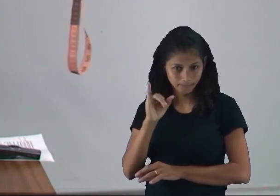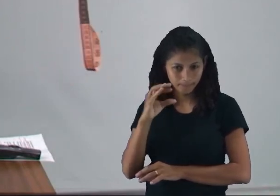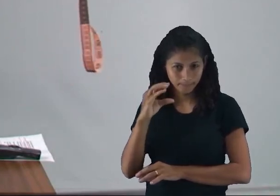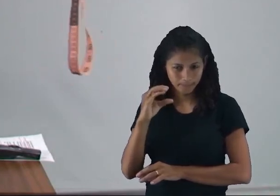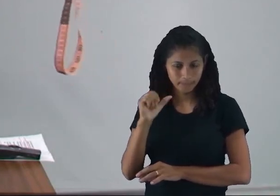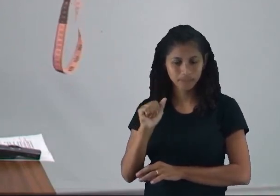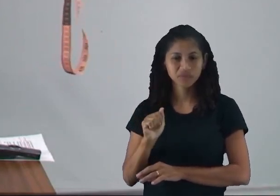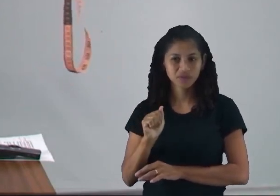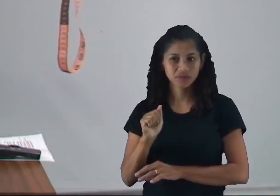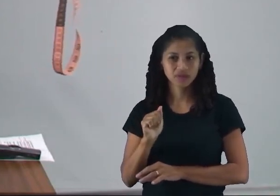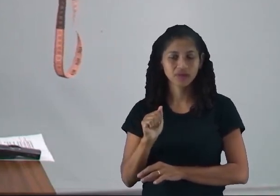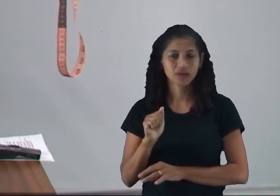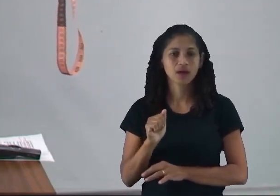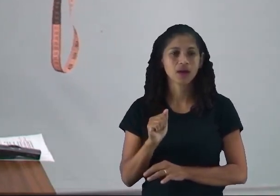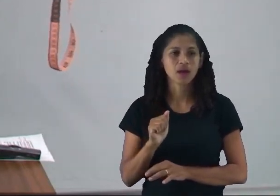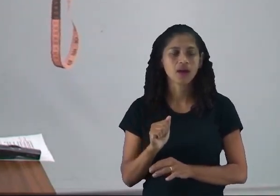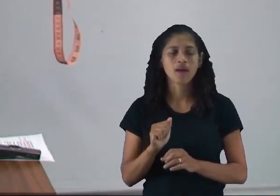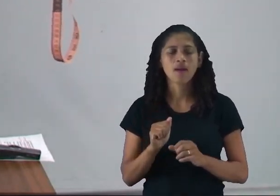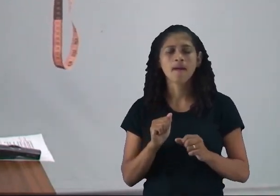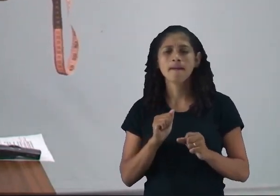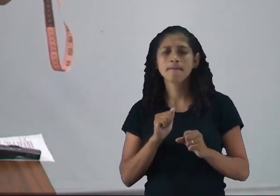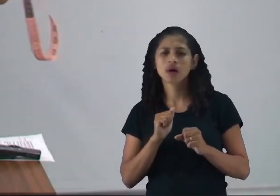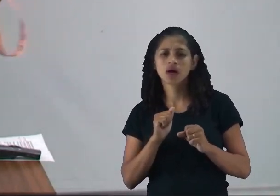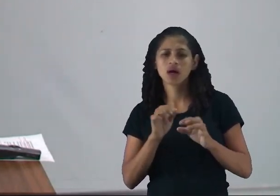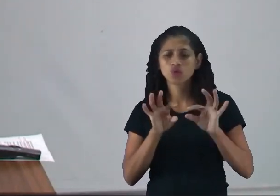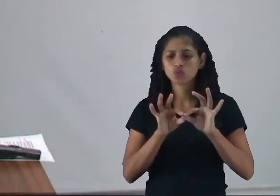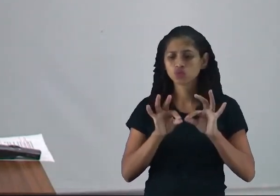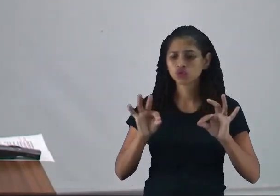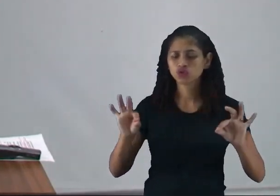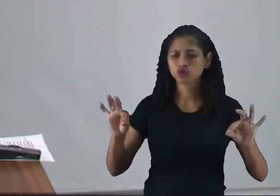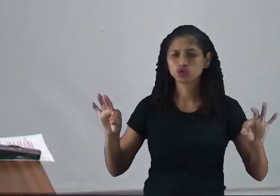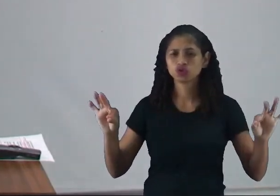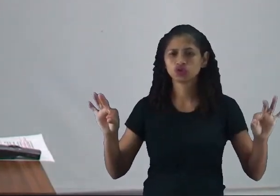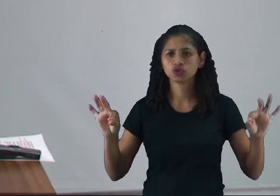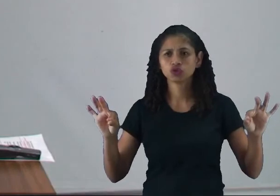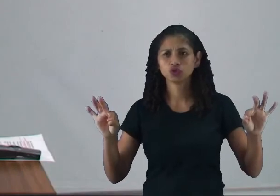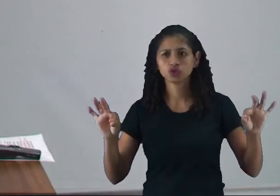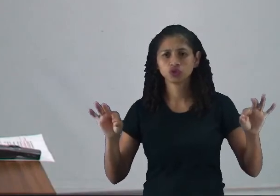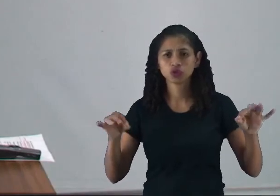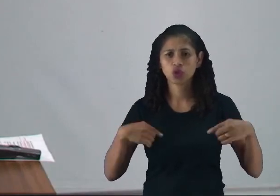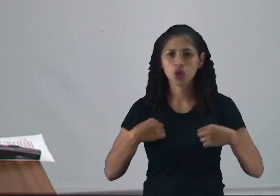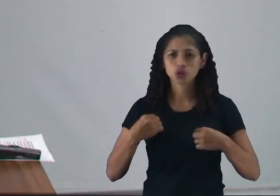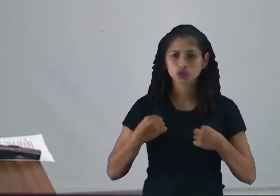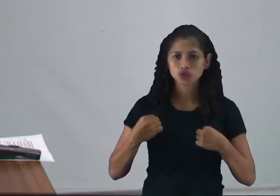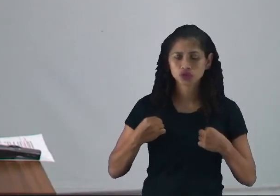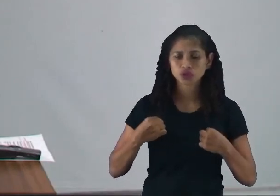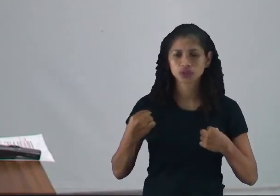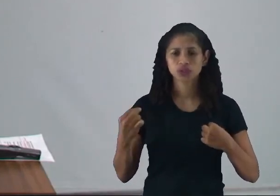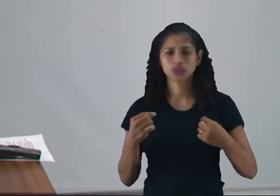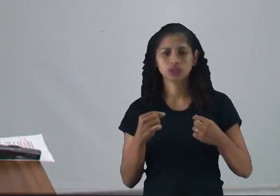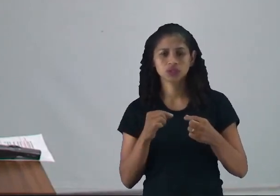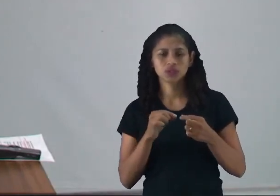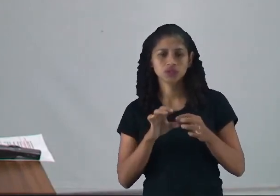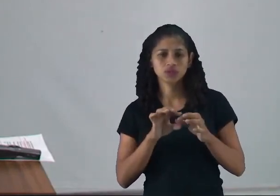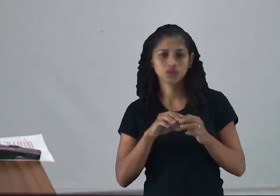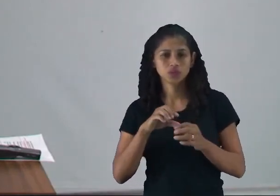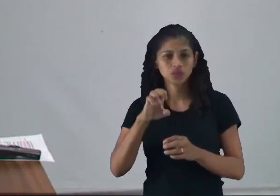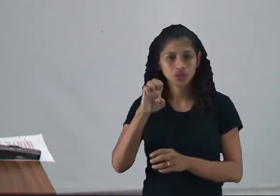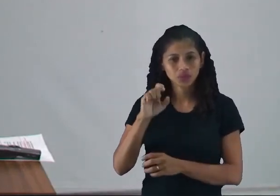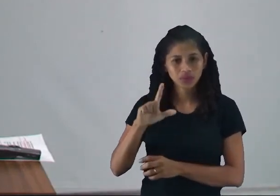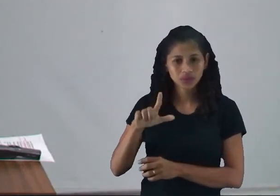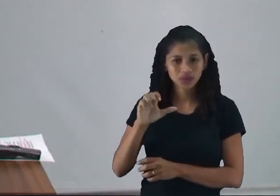de elástico. Esse instrumento aqui ele é muito utilizado pelas costureiras para fazer aí as suas